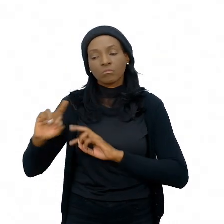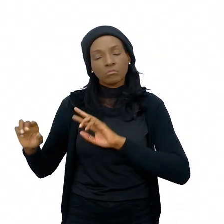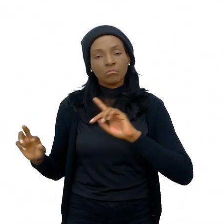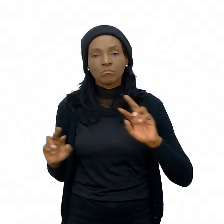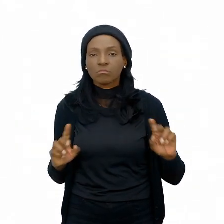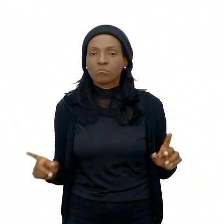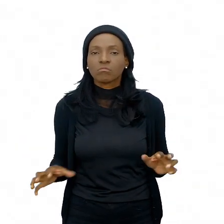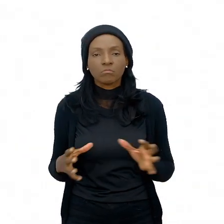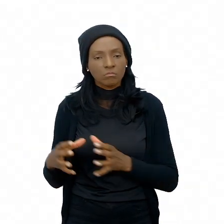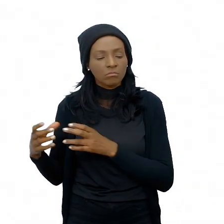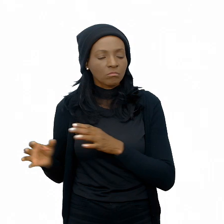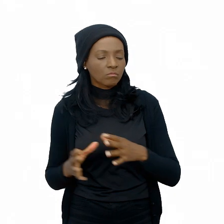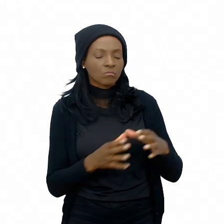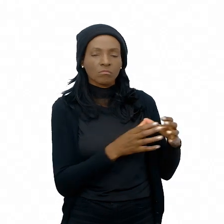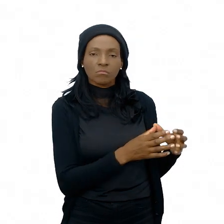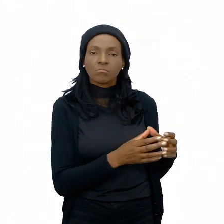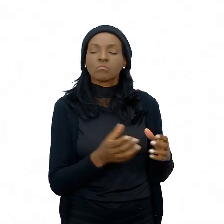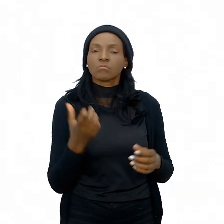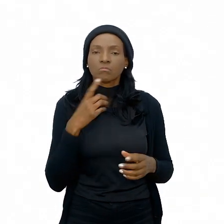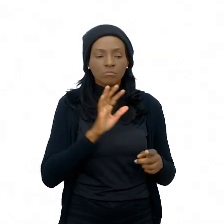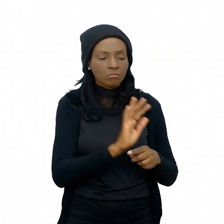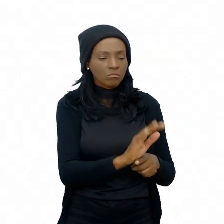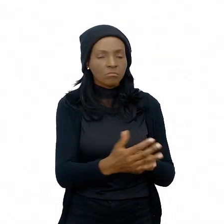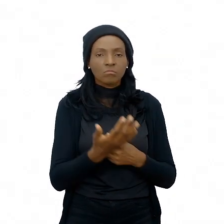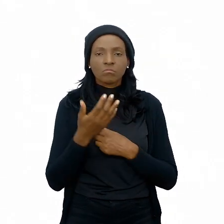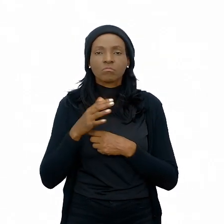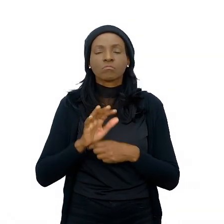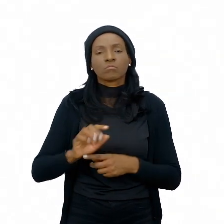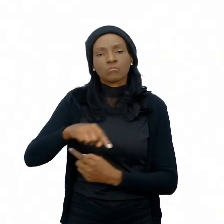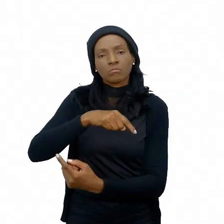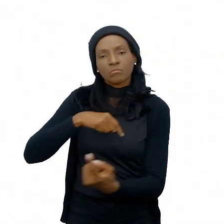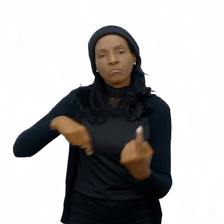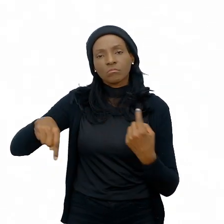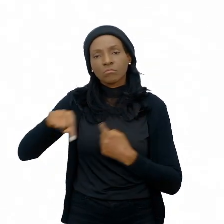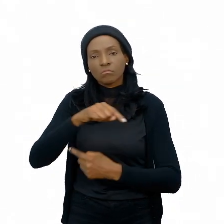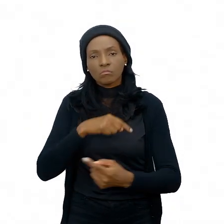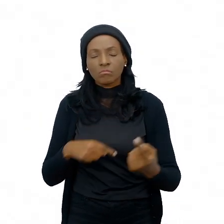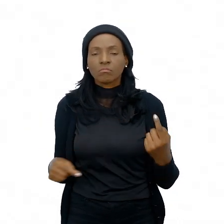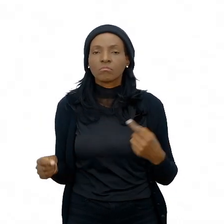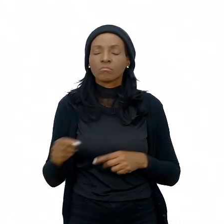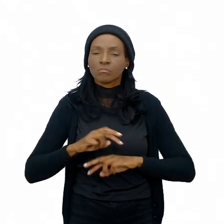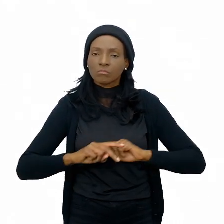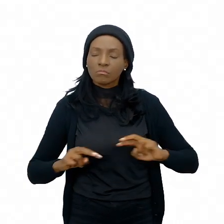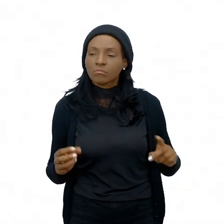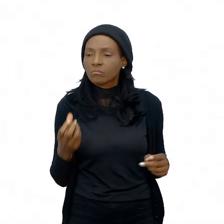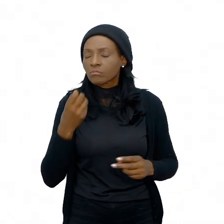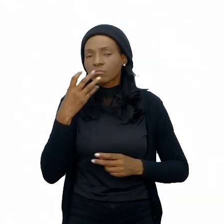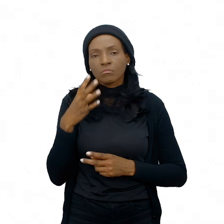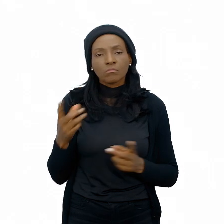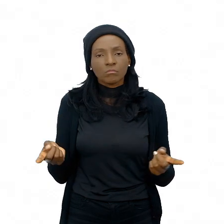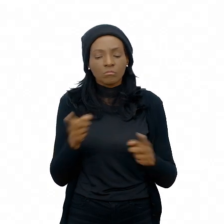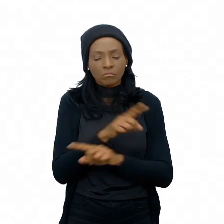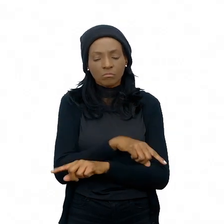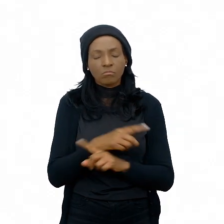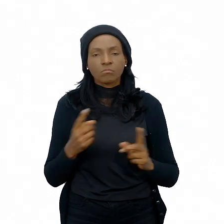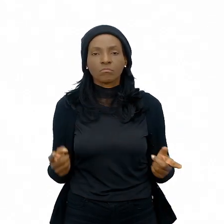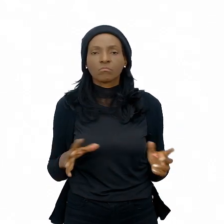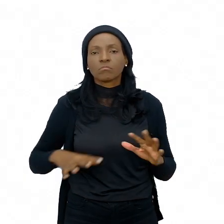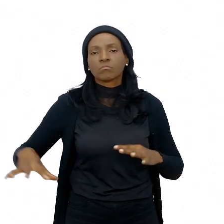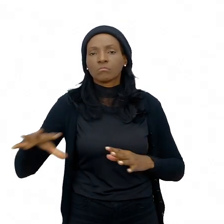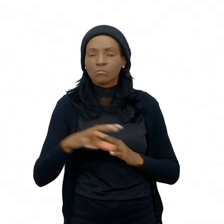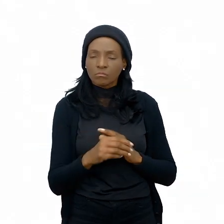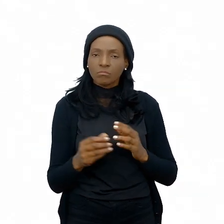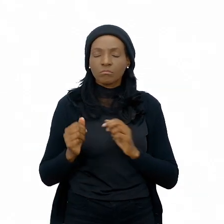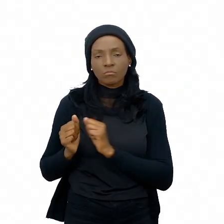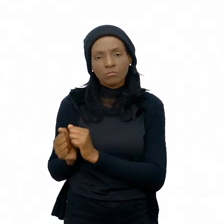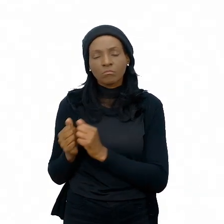que possam se ajudar mutuamente, trazendo benefícios para ambos, né, para todos os